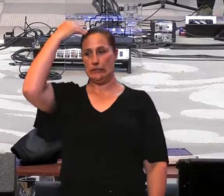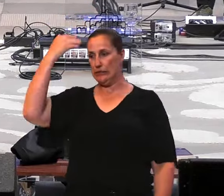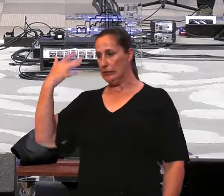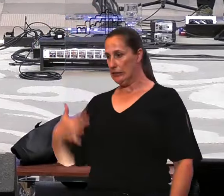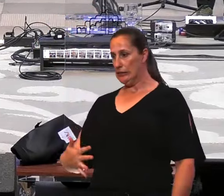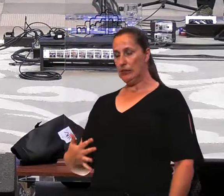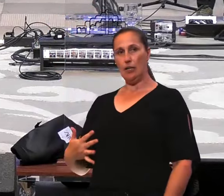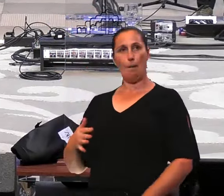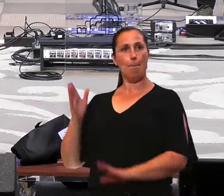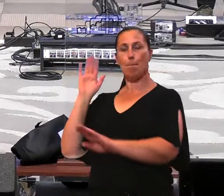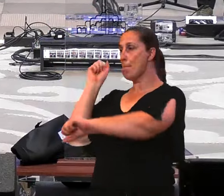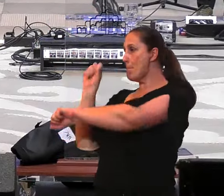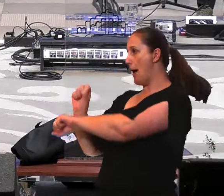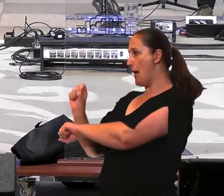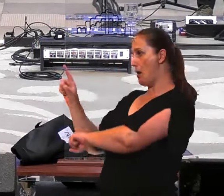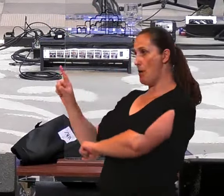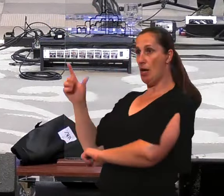Dona para fila